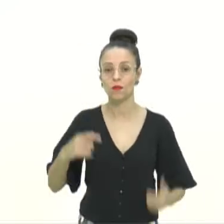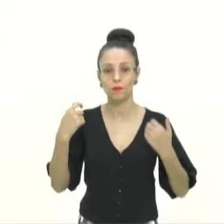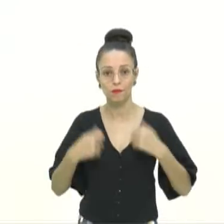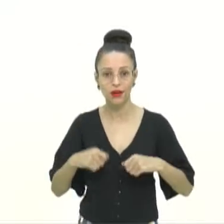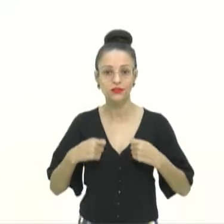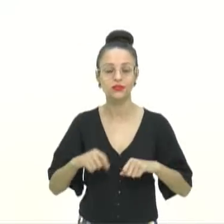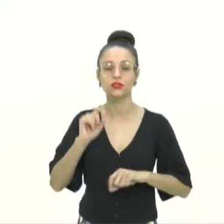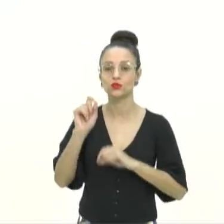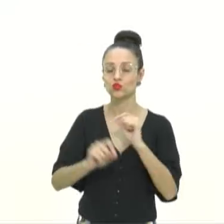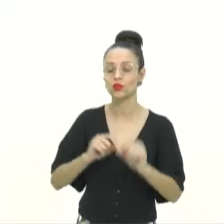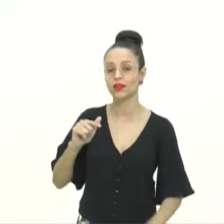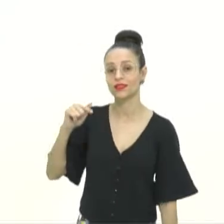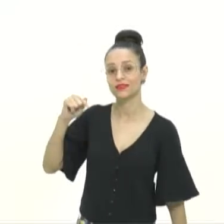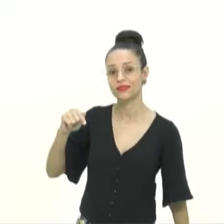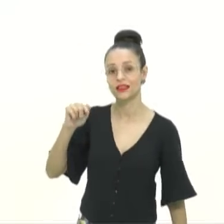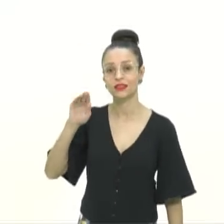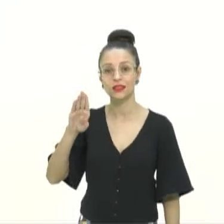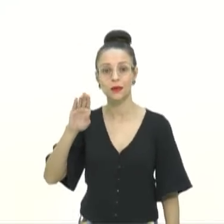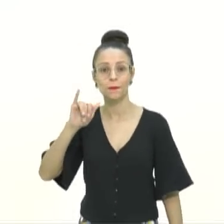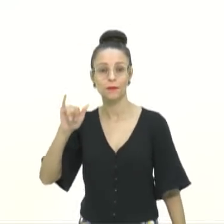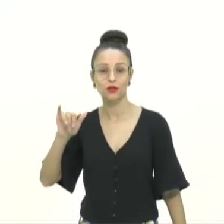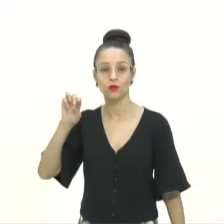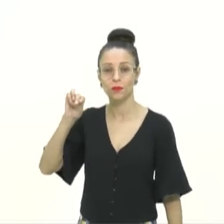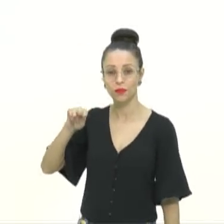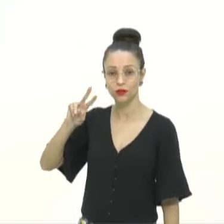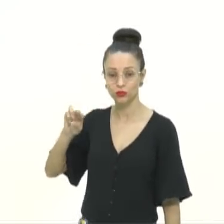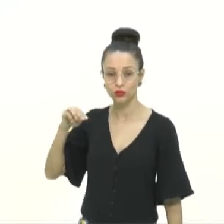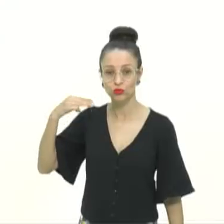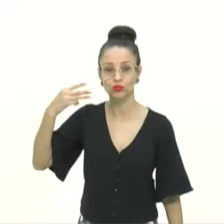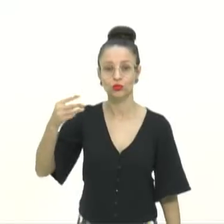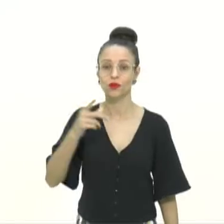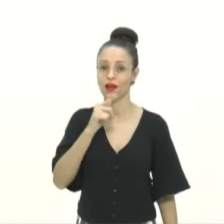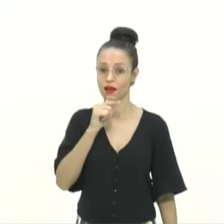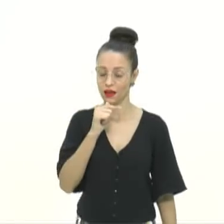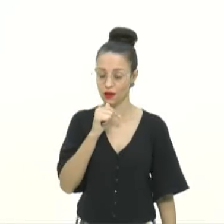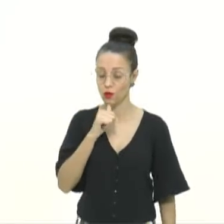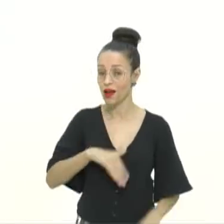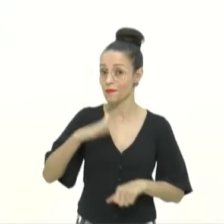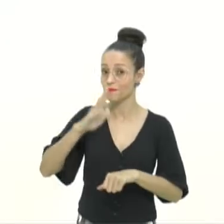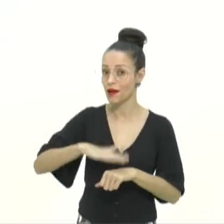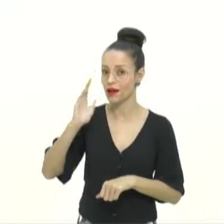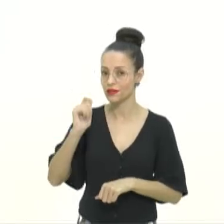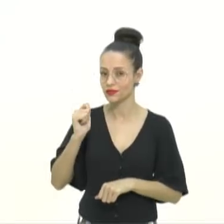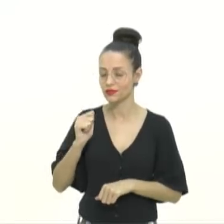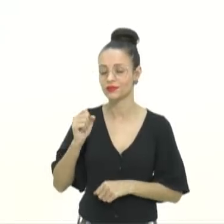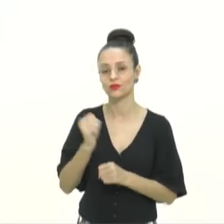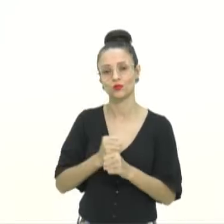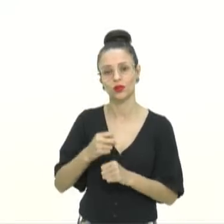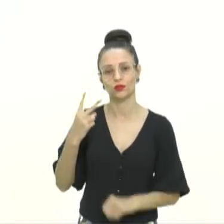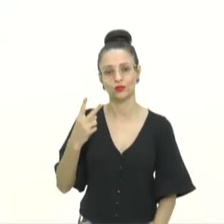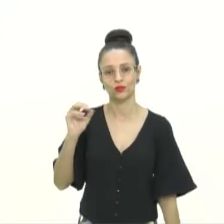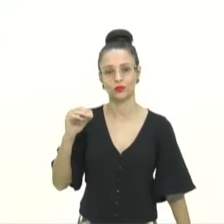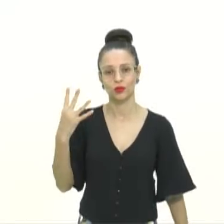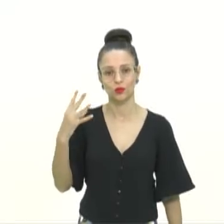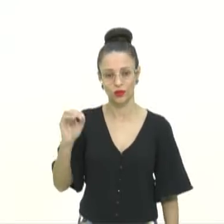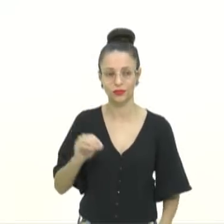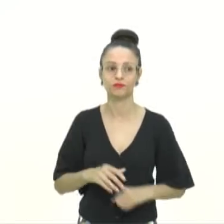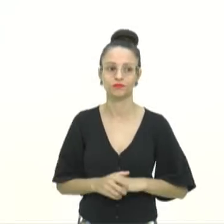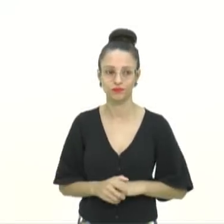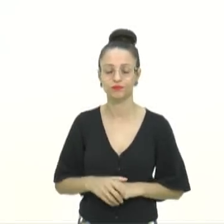produzir 7 bilhões de metros cúbicos de água a mais em 2040.